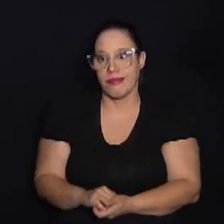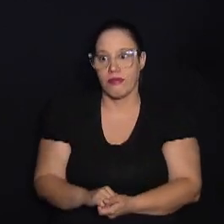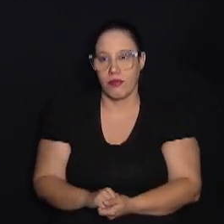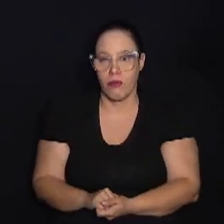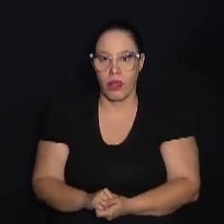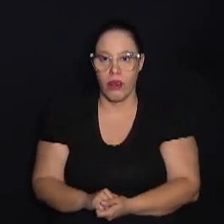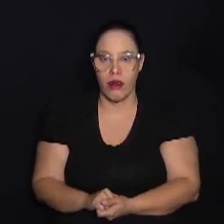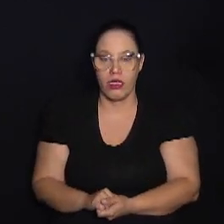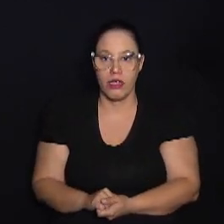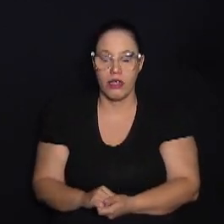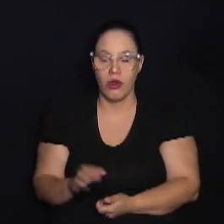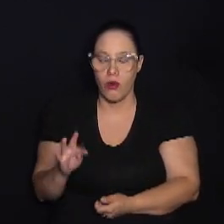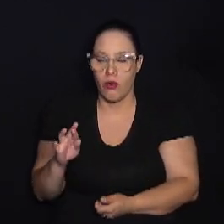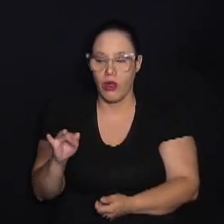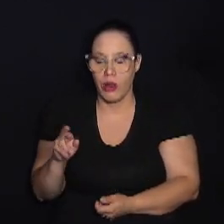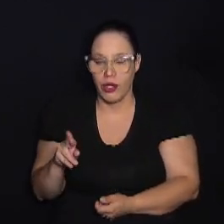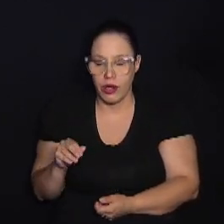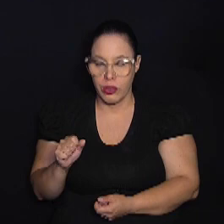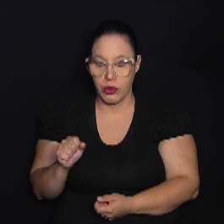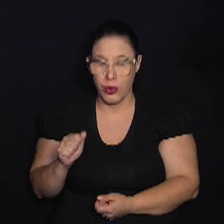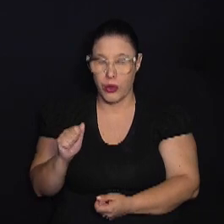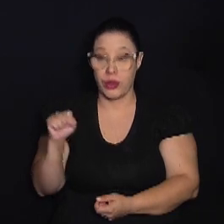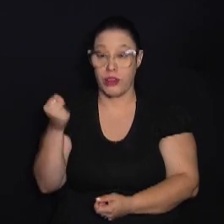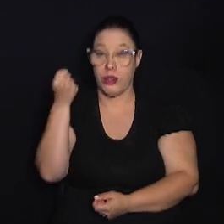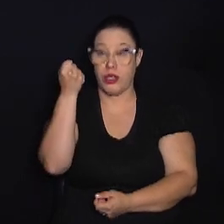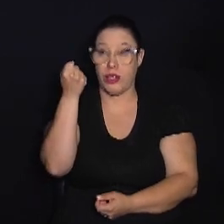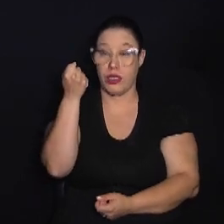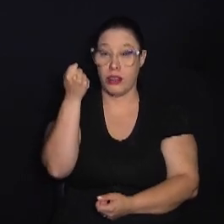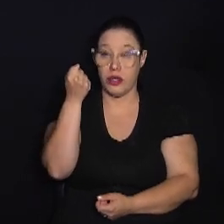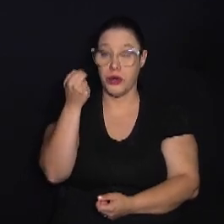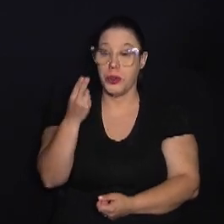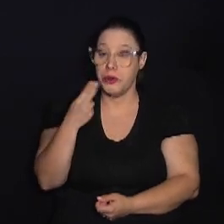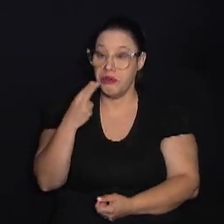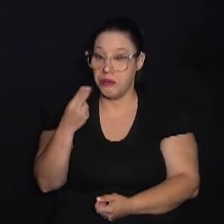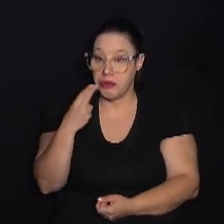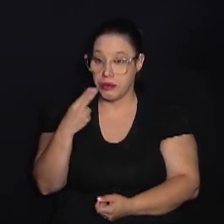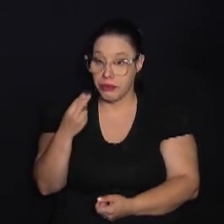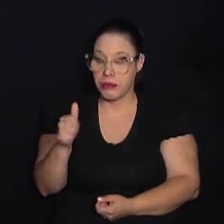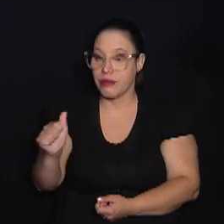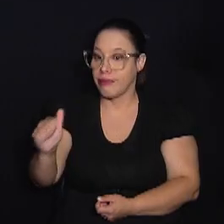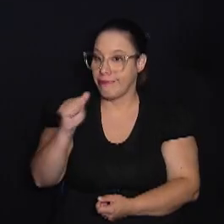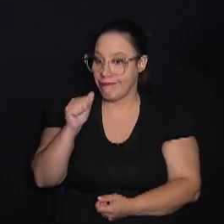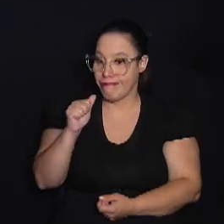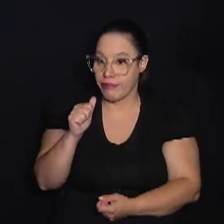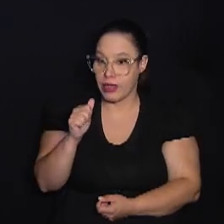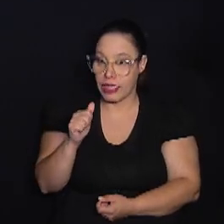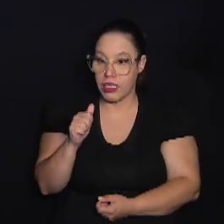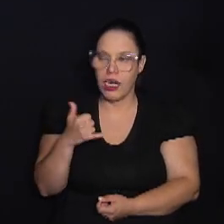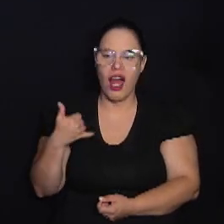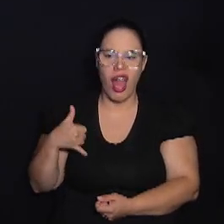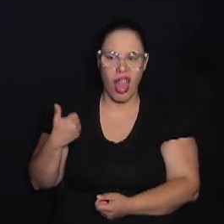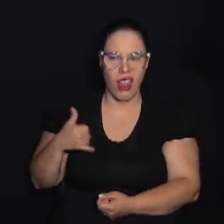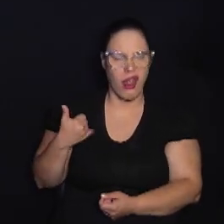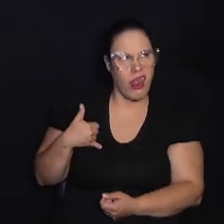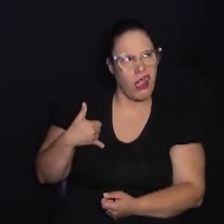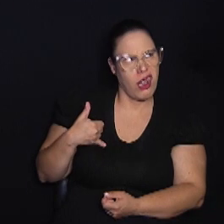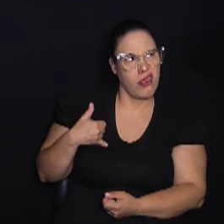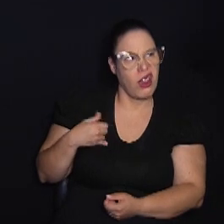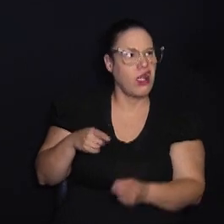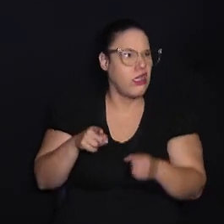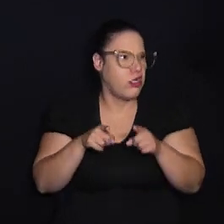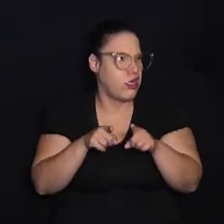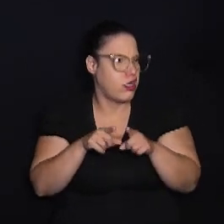de risco principal está associado ao consumo dessas substâncias. E a idade, tem relação com a idade, por